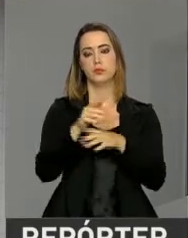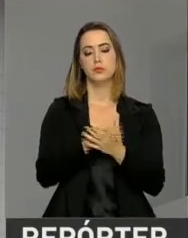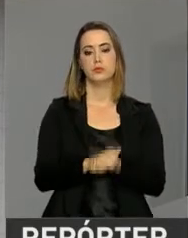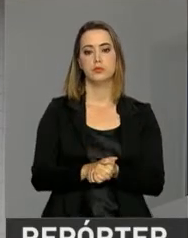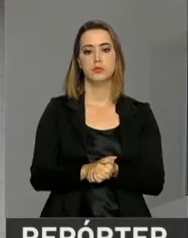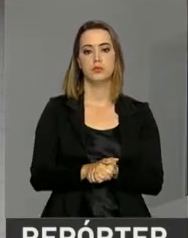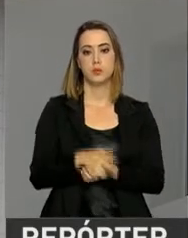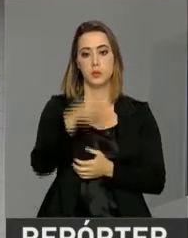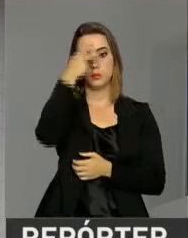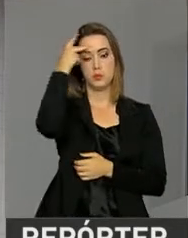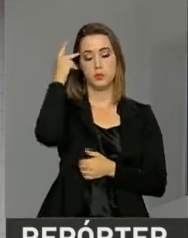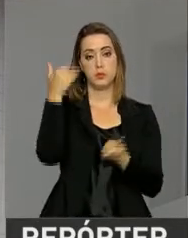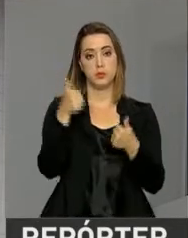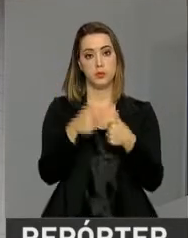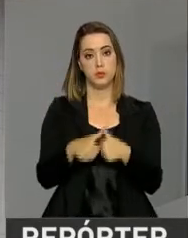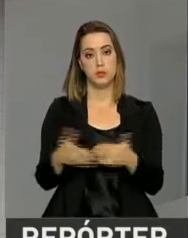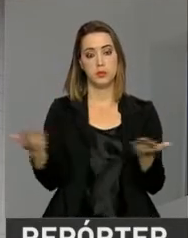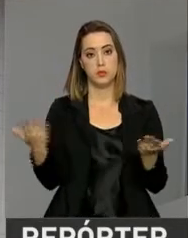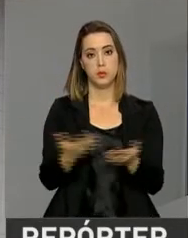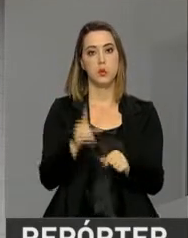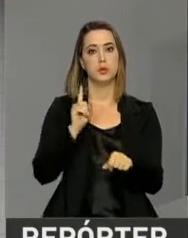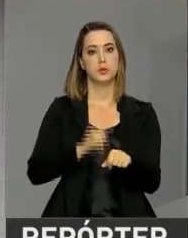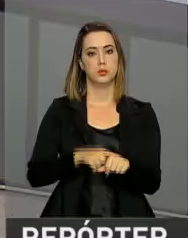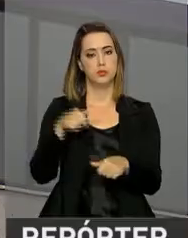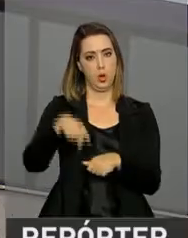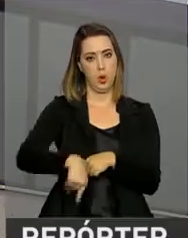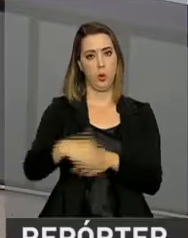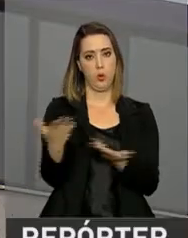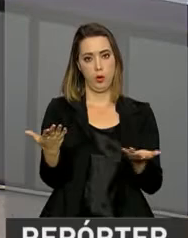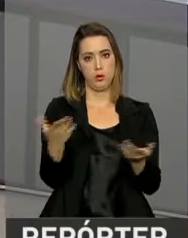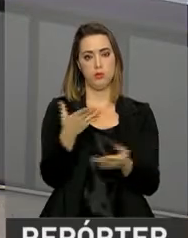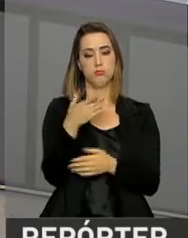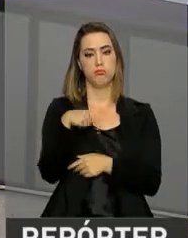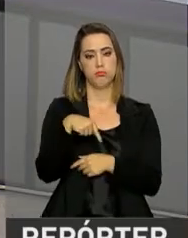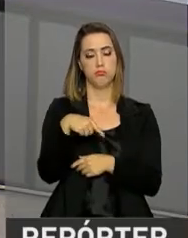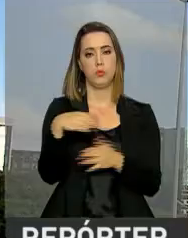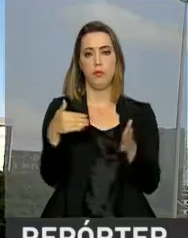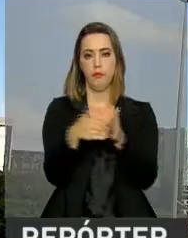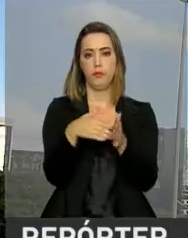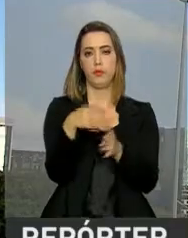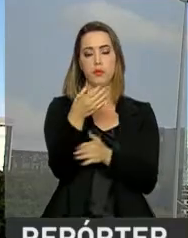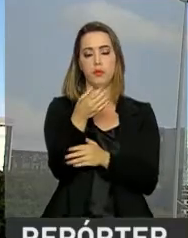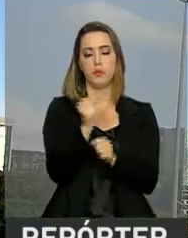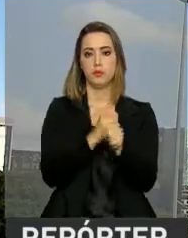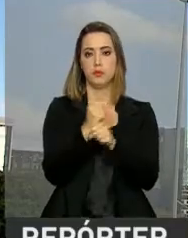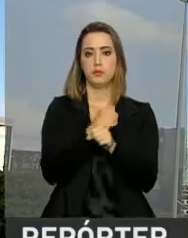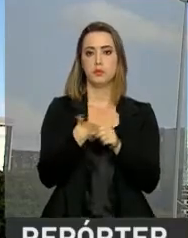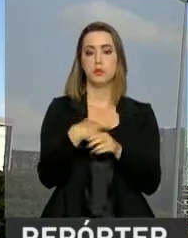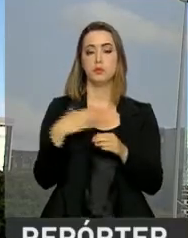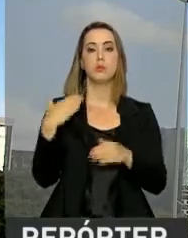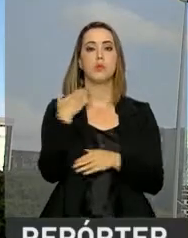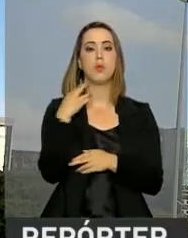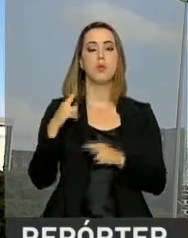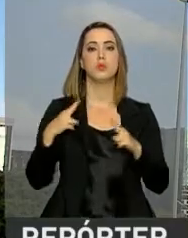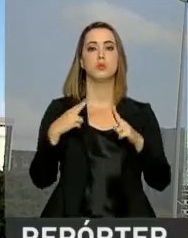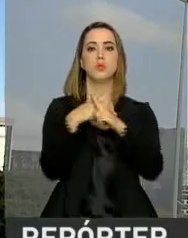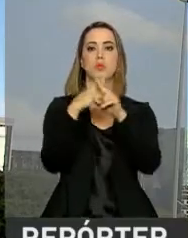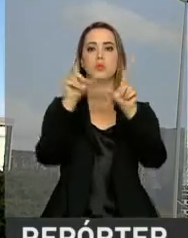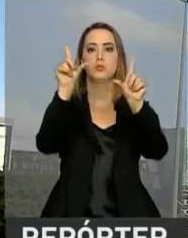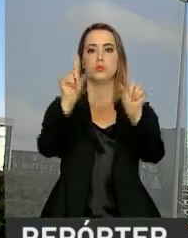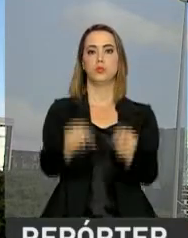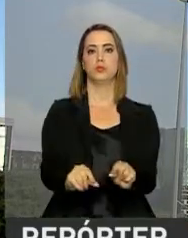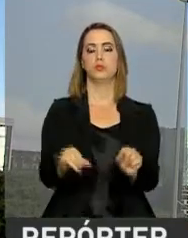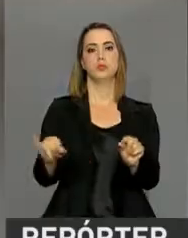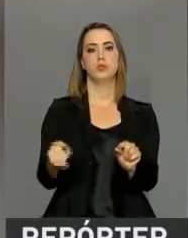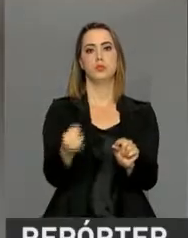Quem deixou para comprar casa própria neste final de ano vai pagar mais barato. A Caixa Econômica Federal baixou as